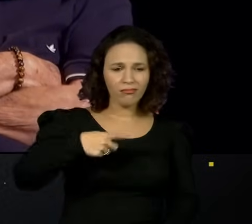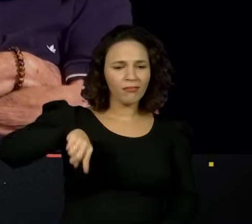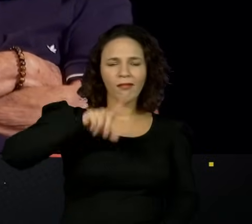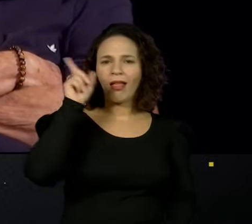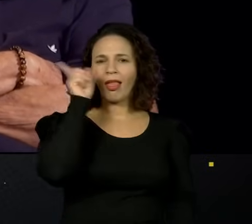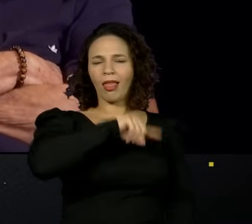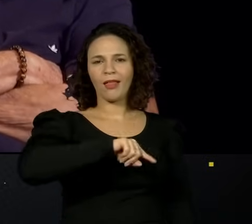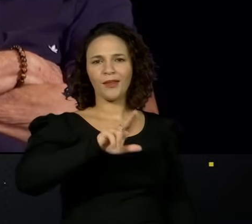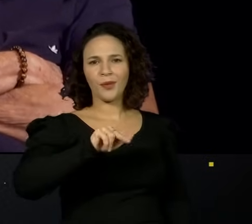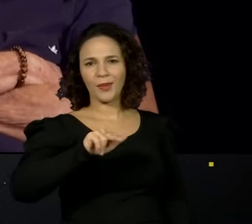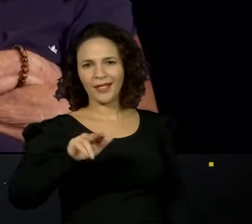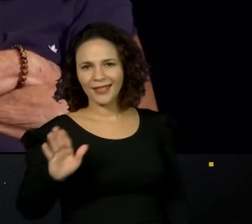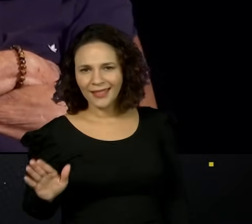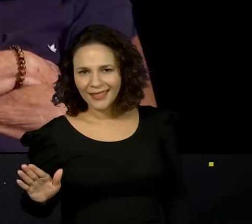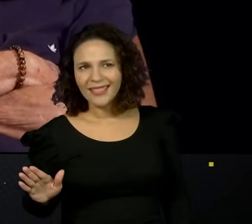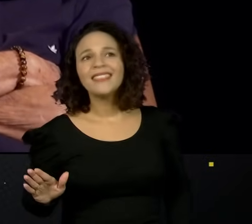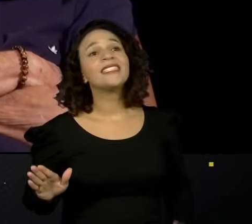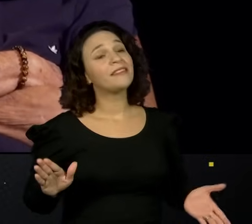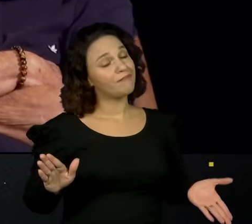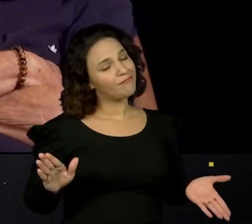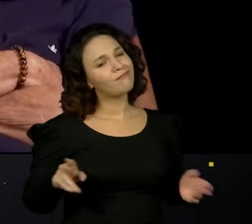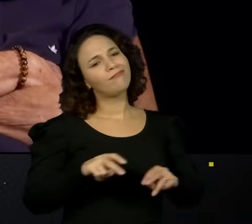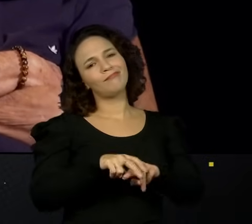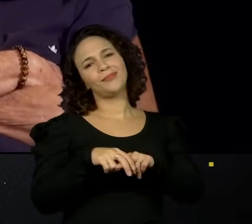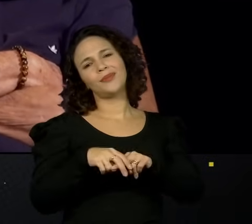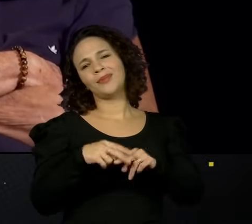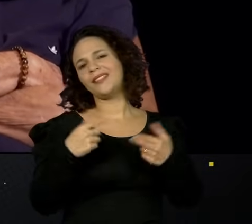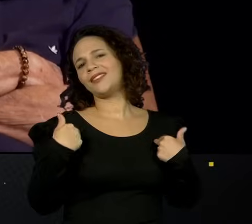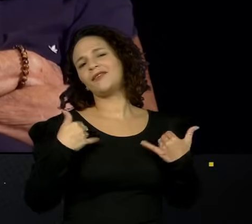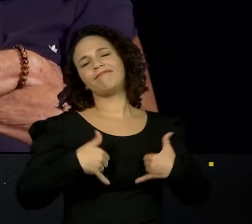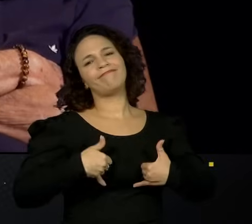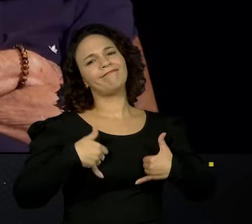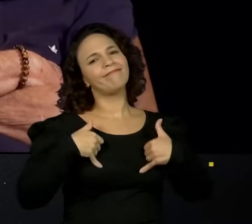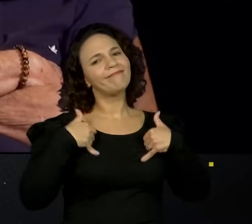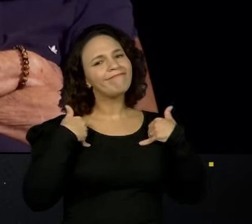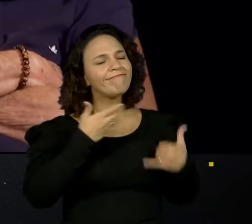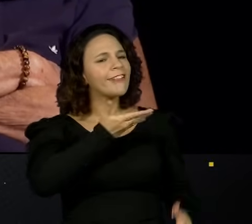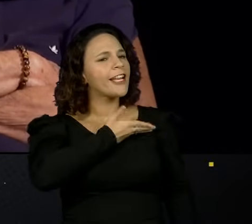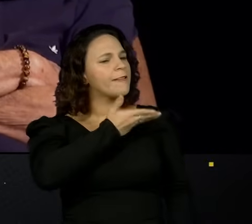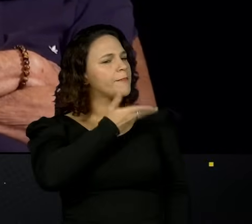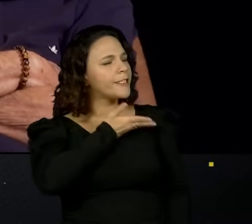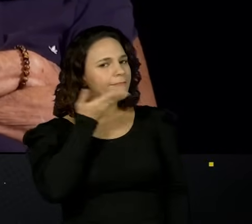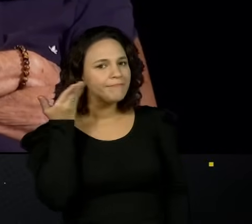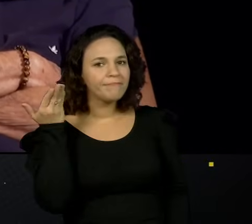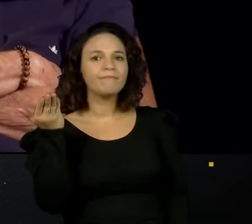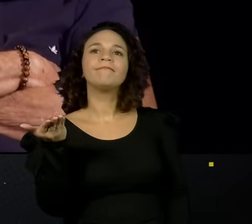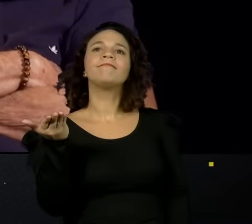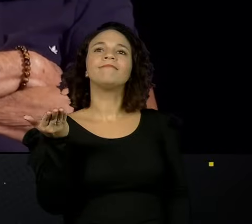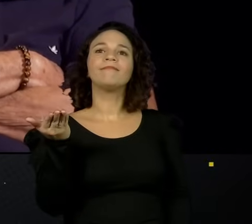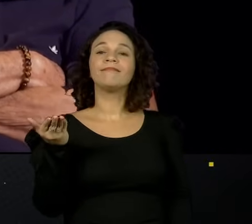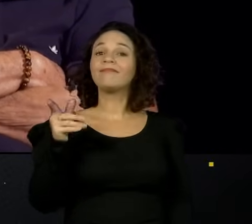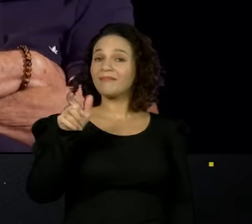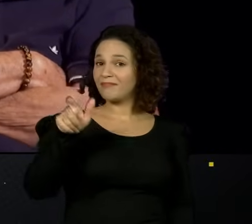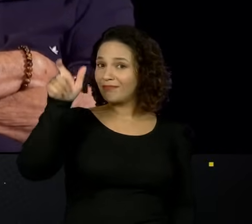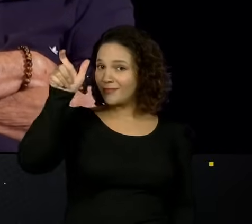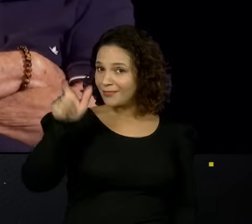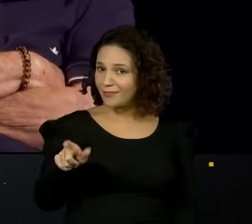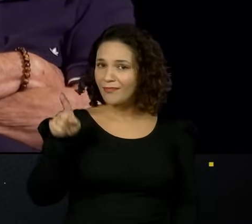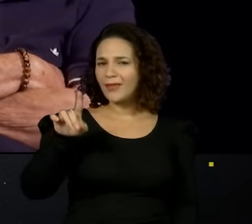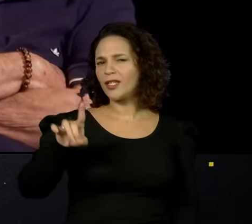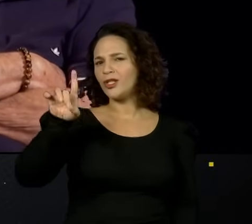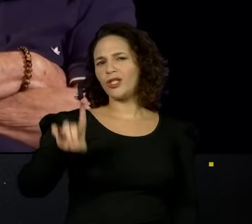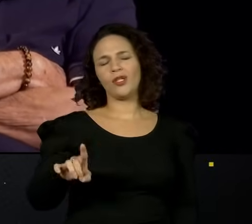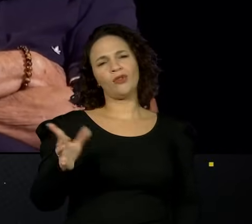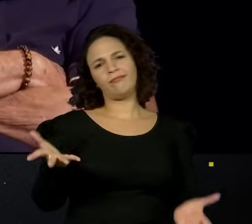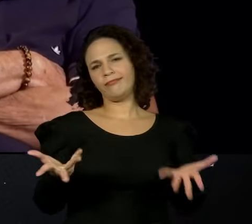mãos. Razão pela qual é uma honra falar com você, ser sua amiga, porque você, além de ser um excelente